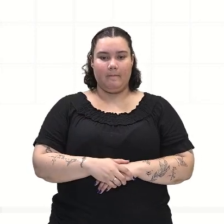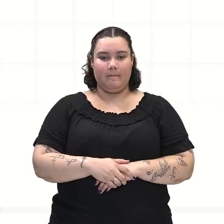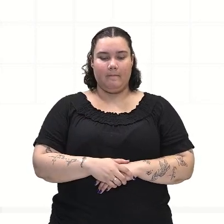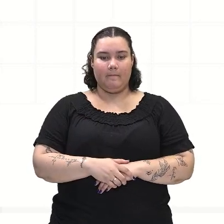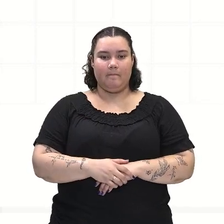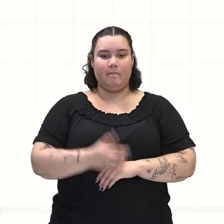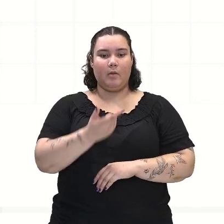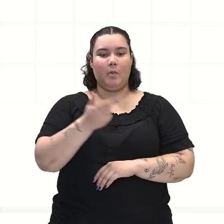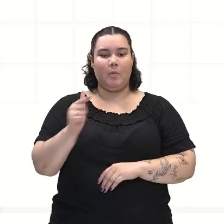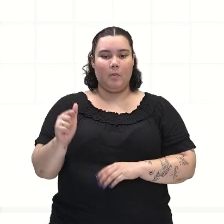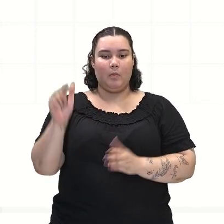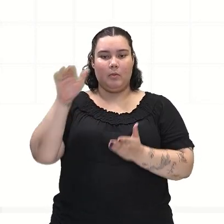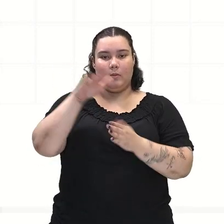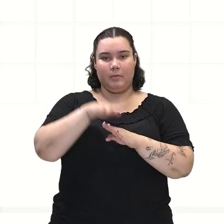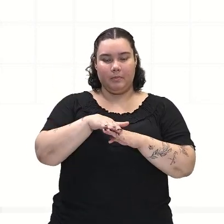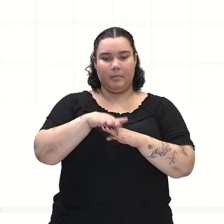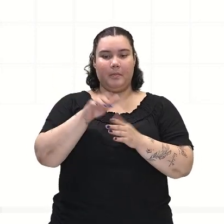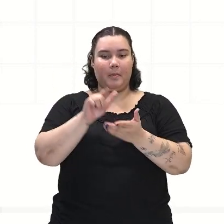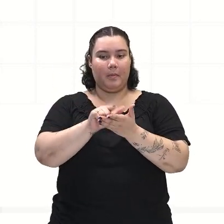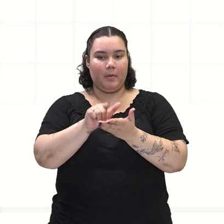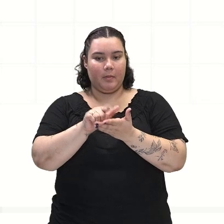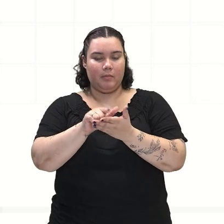A próxima